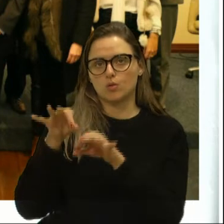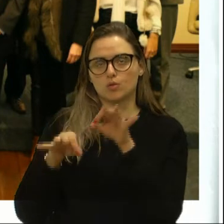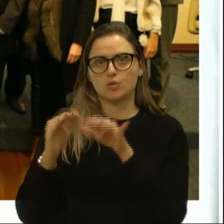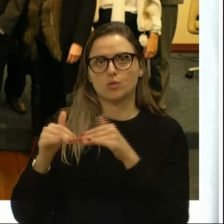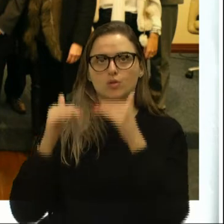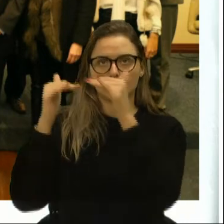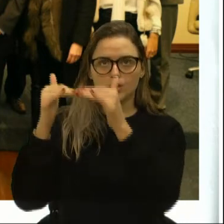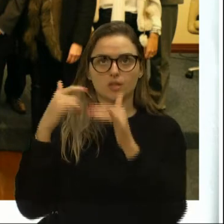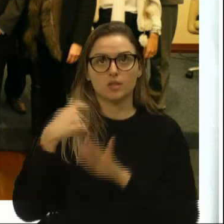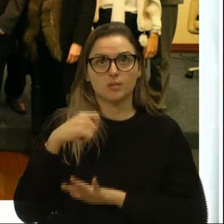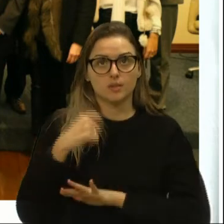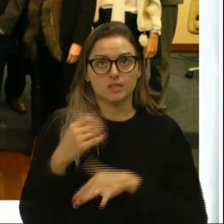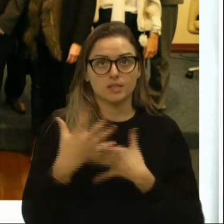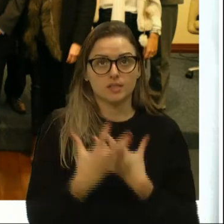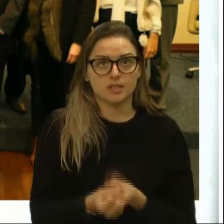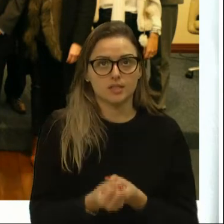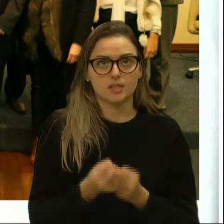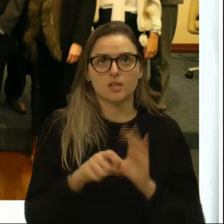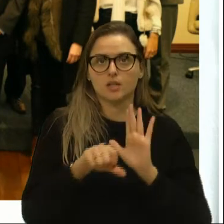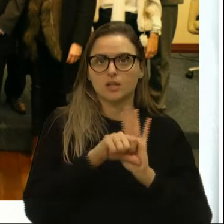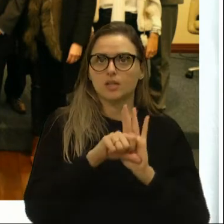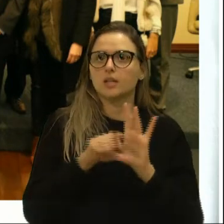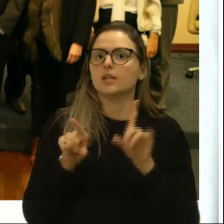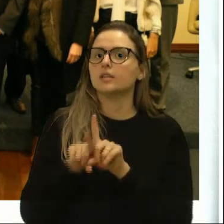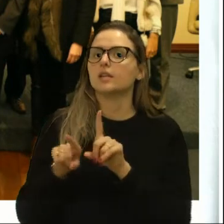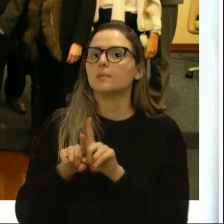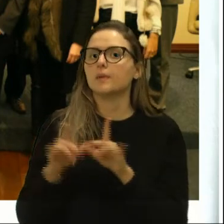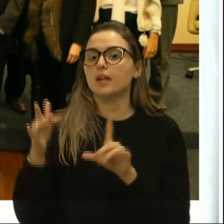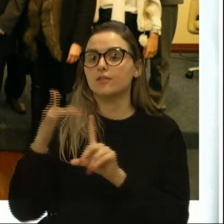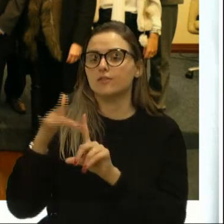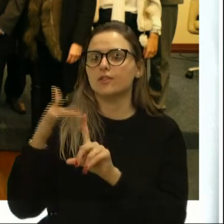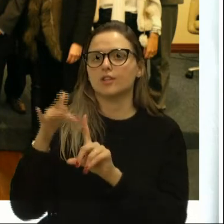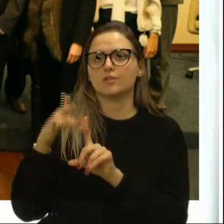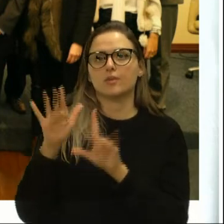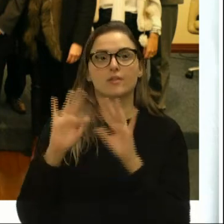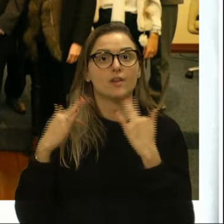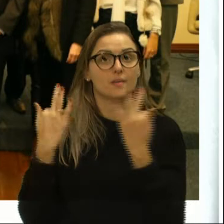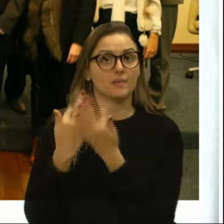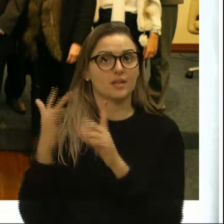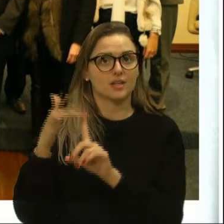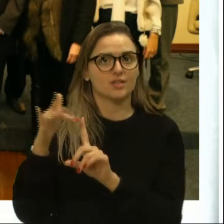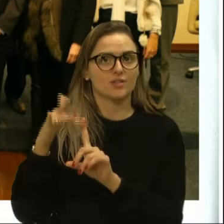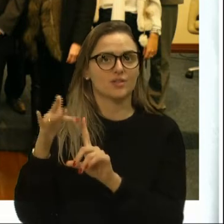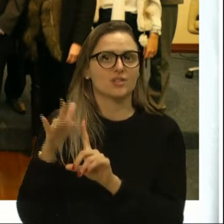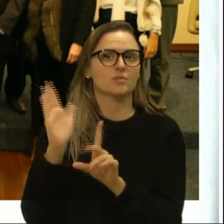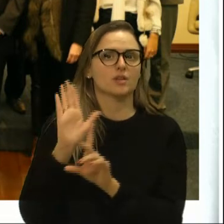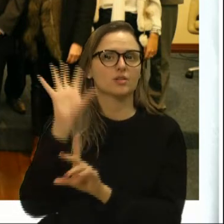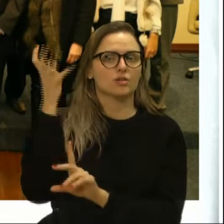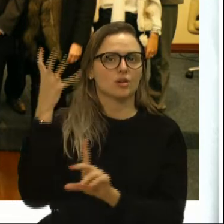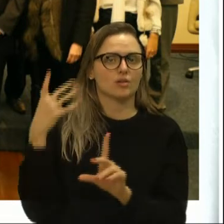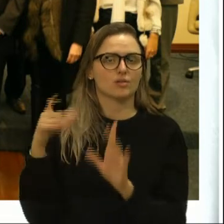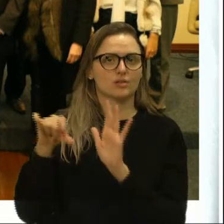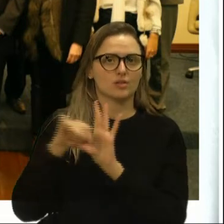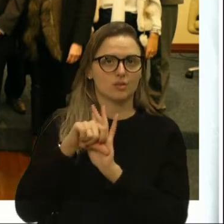crime, e vítimas, familiares de vítimas,